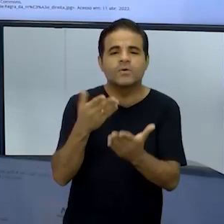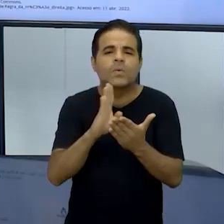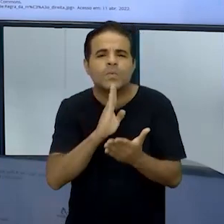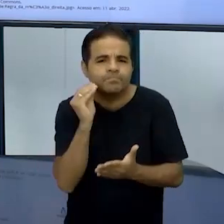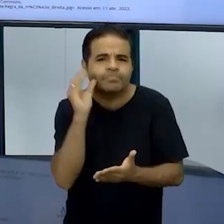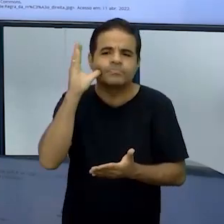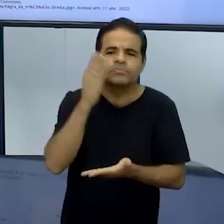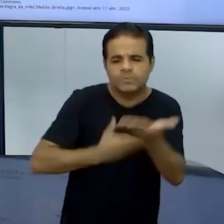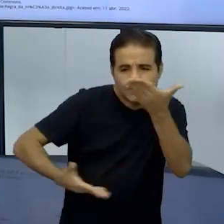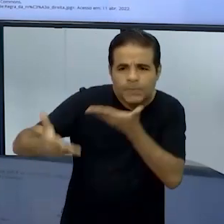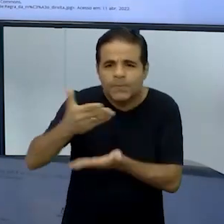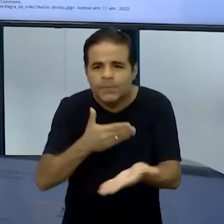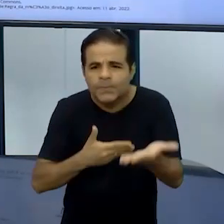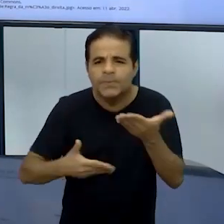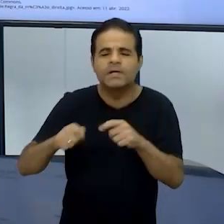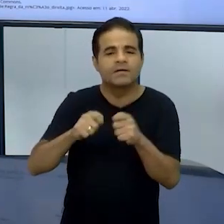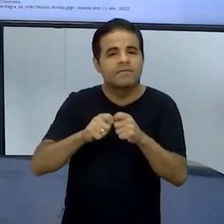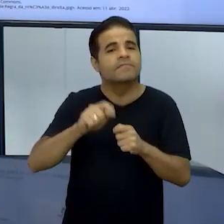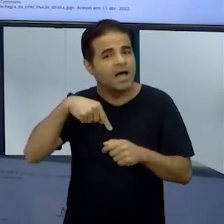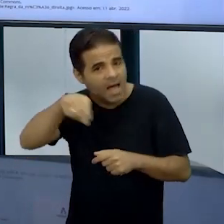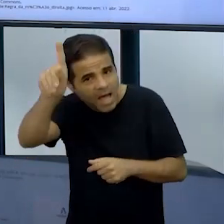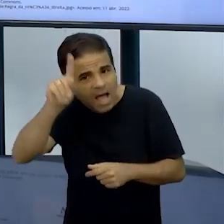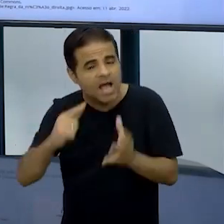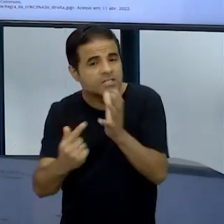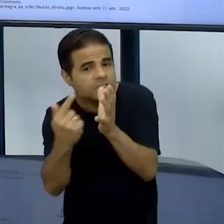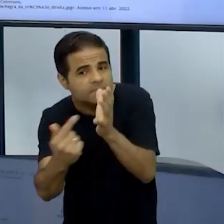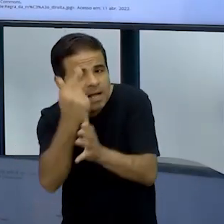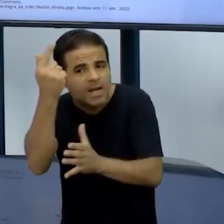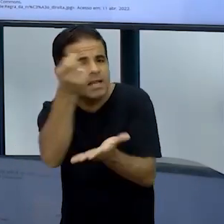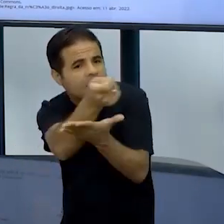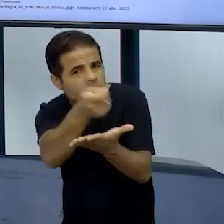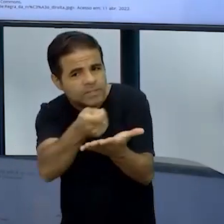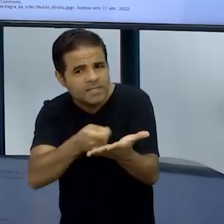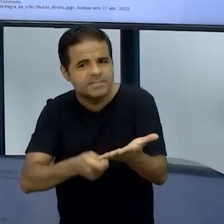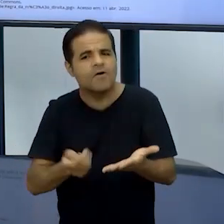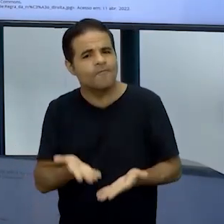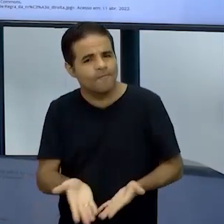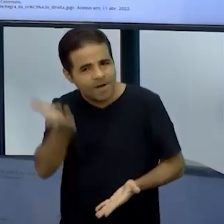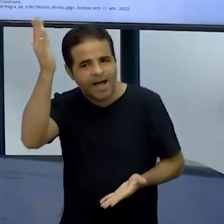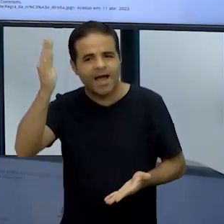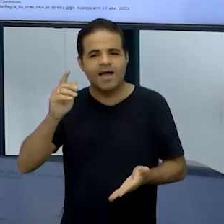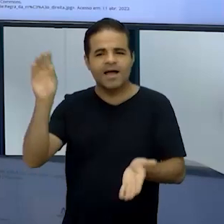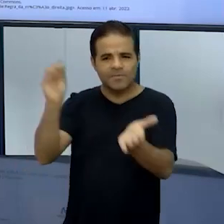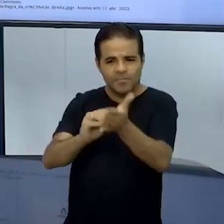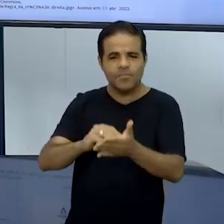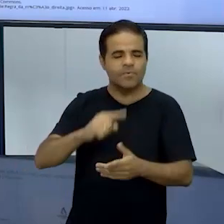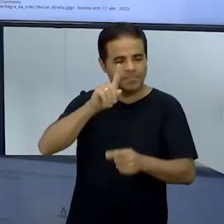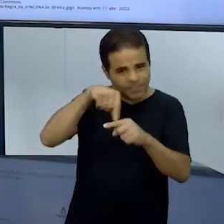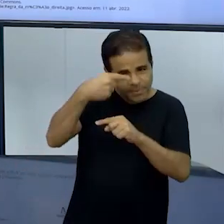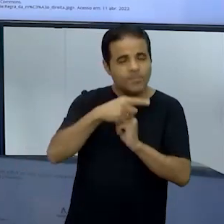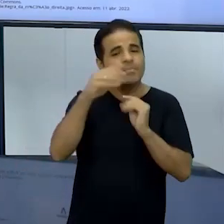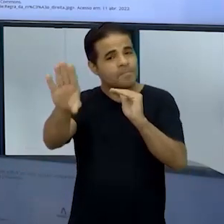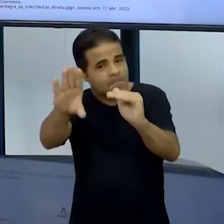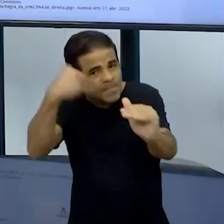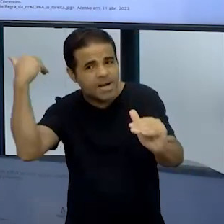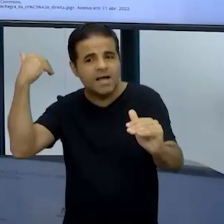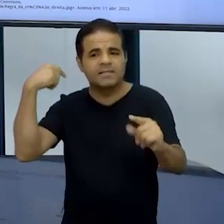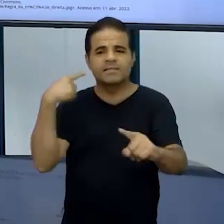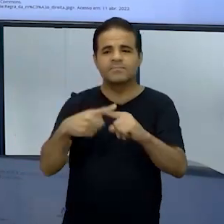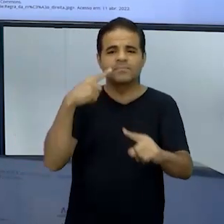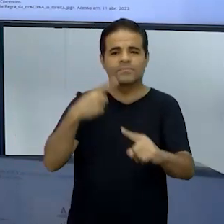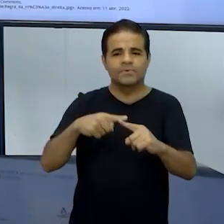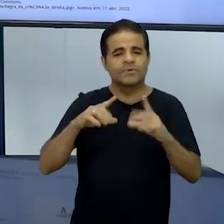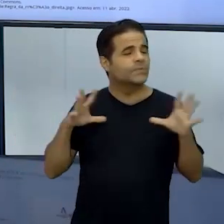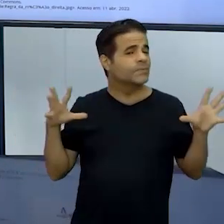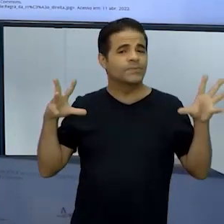conhecimentos aí, no caso, façam, né, Gibalina? Façam as anotações e coloque pra gente aí depois, né, no caso, porque tudo